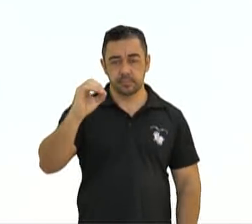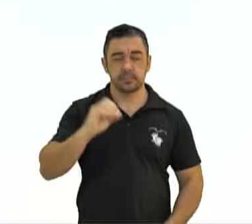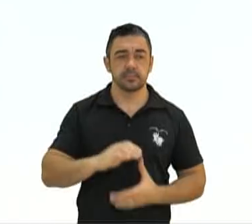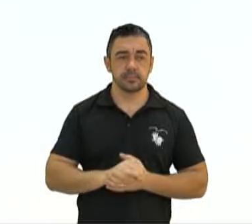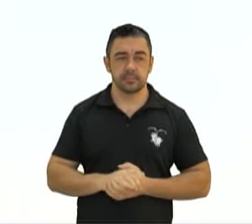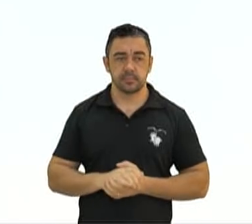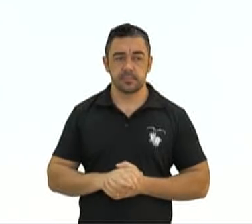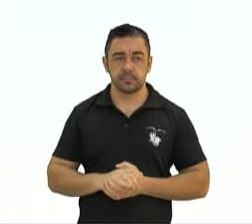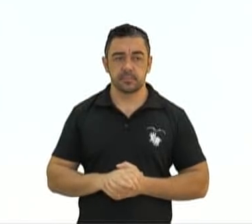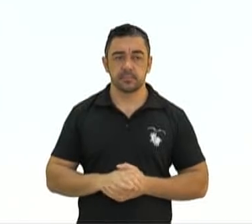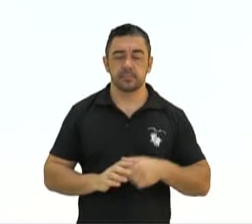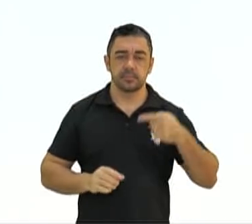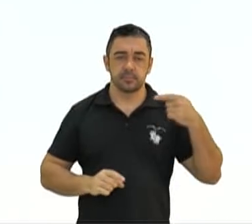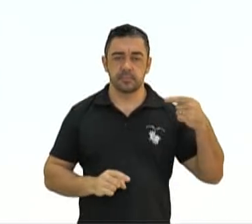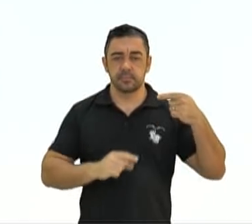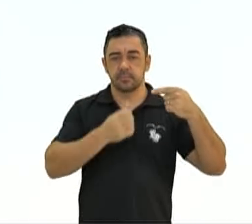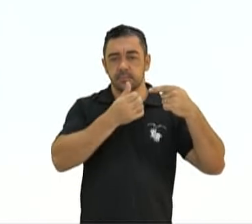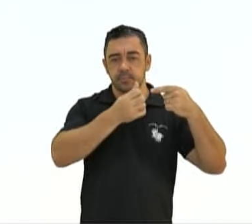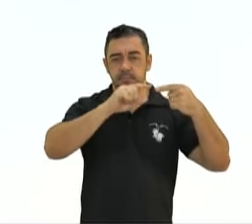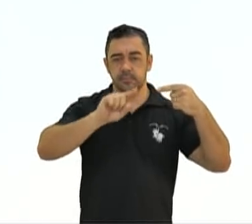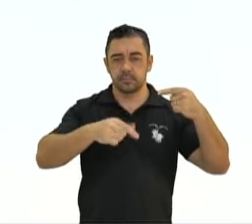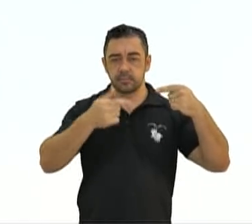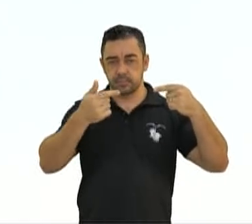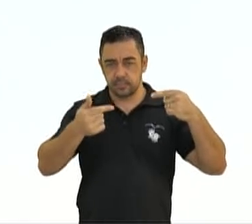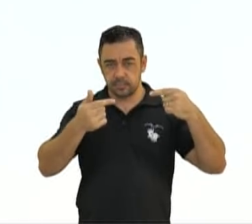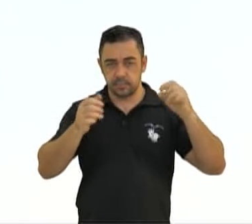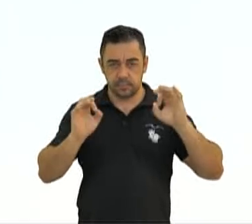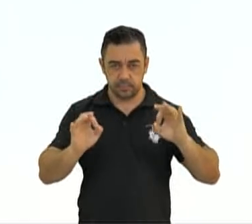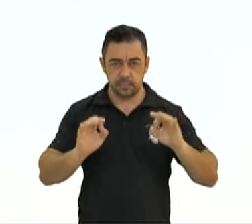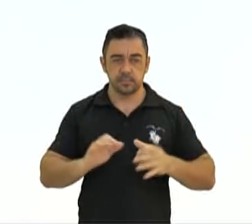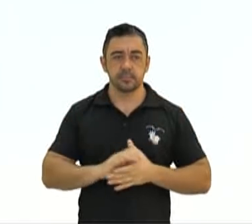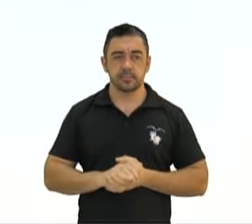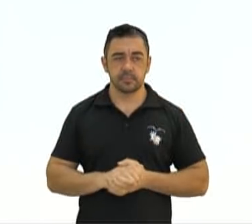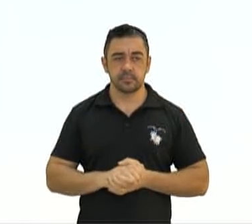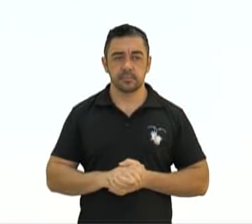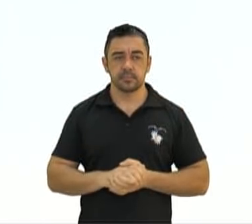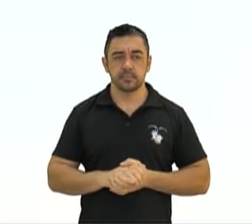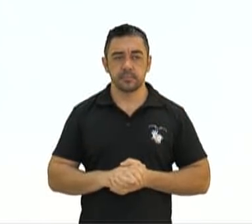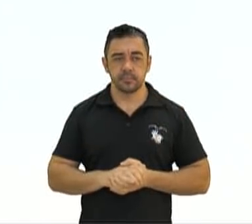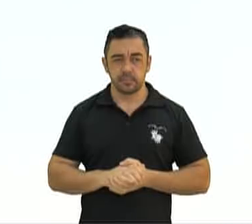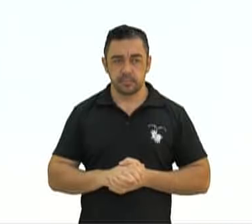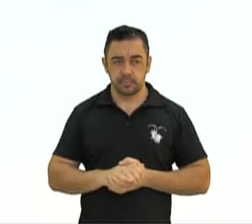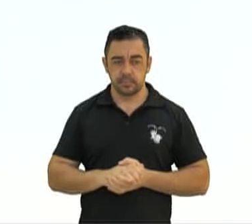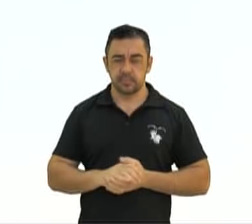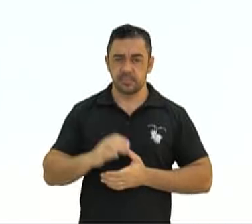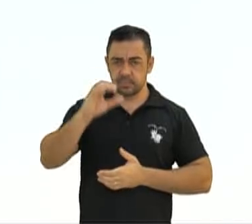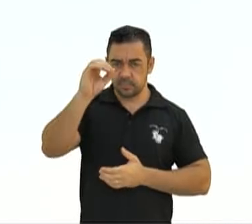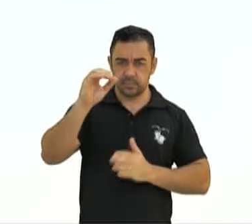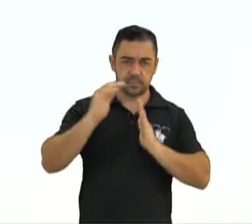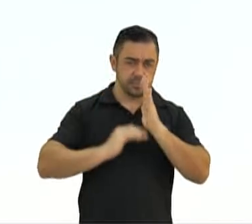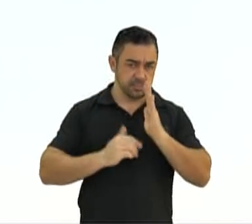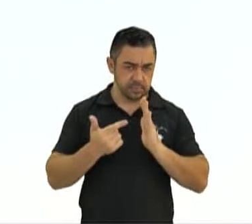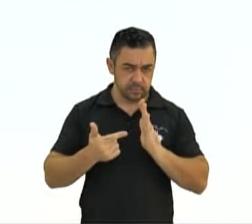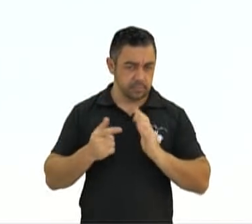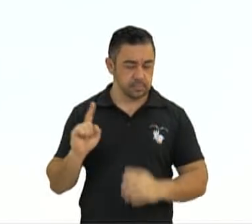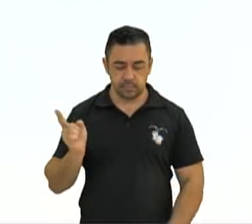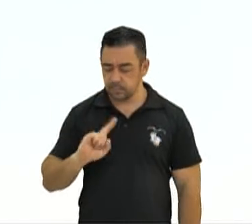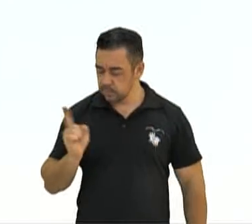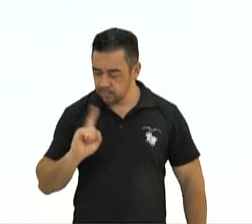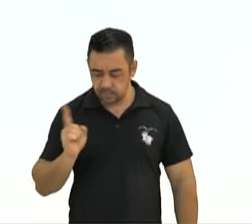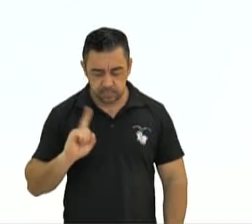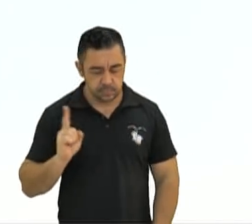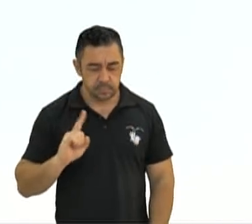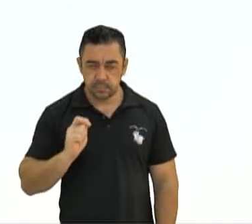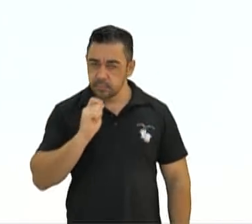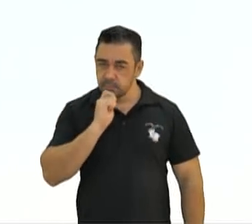menos 10,0 menos 6,2. Dá para fazer 0 menos 2? Não,